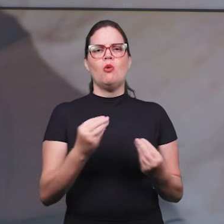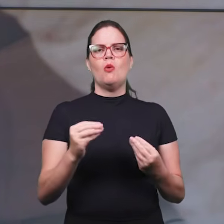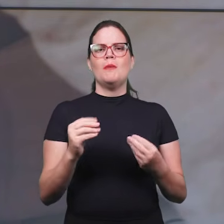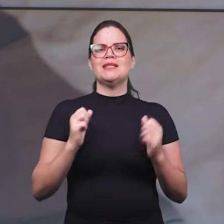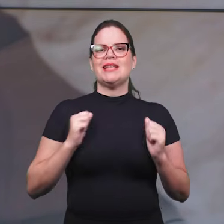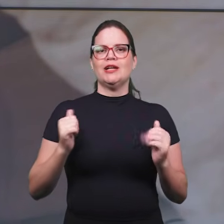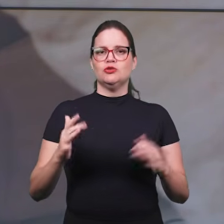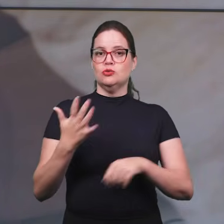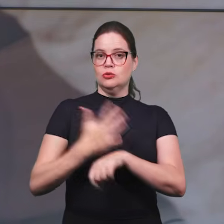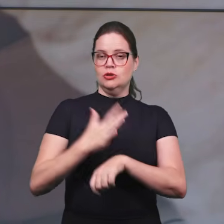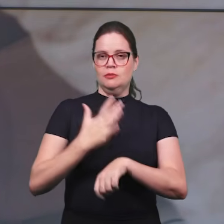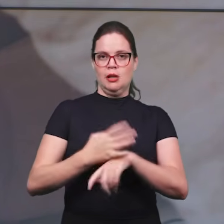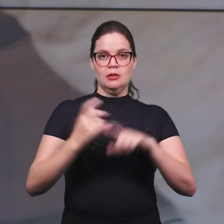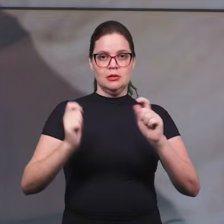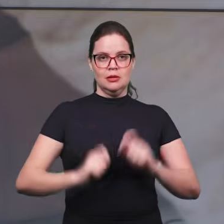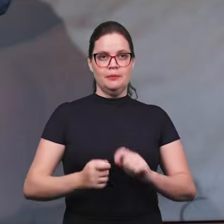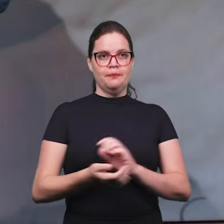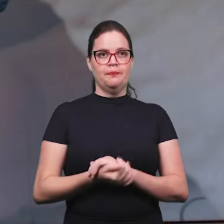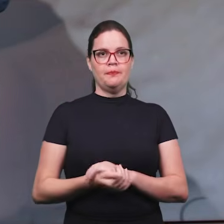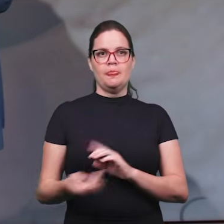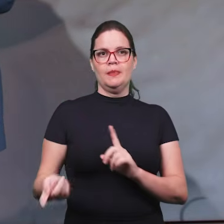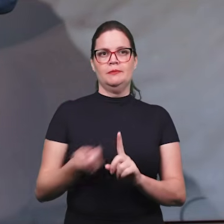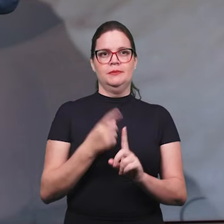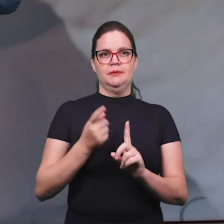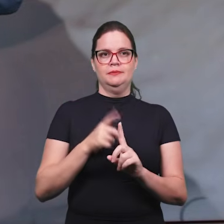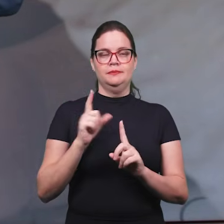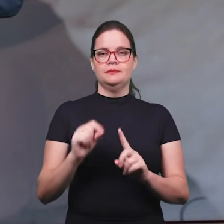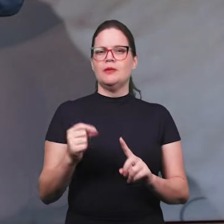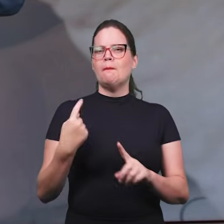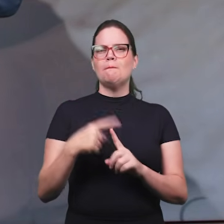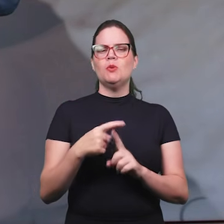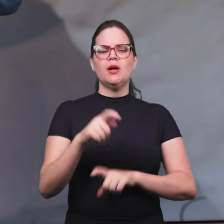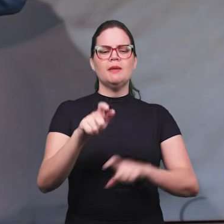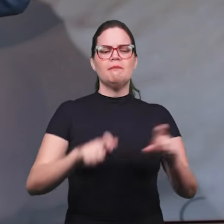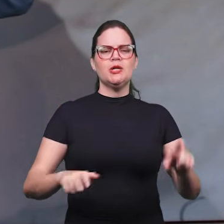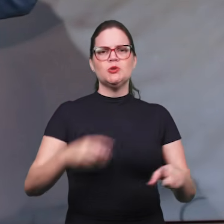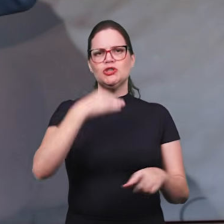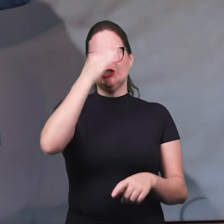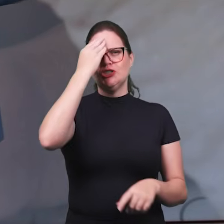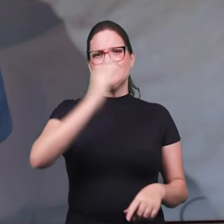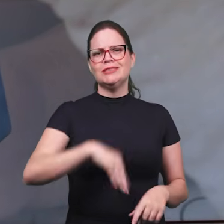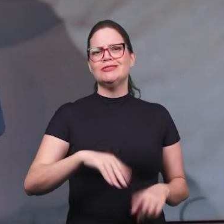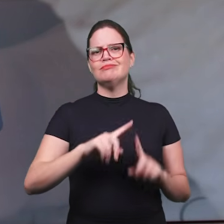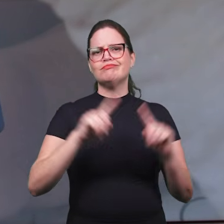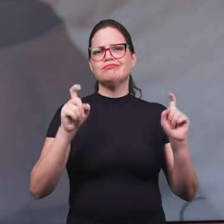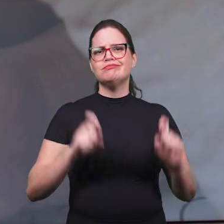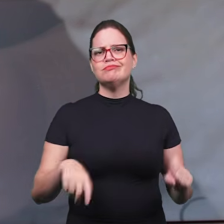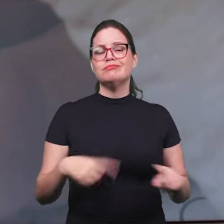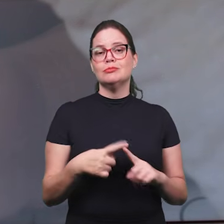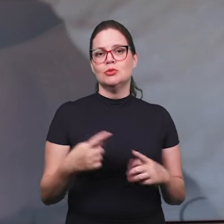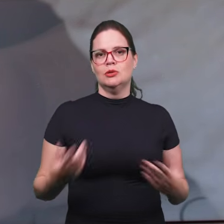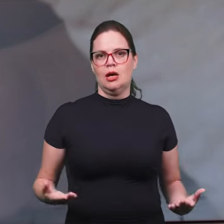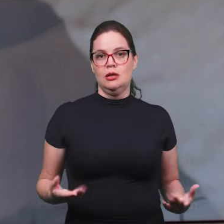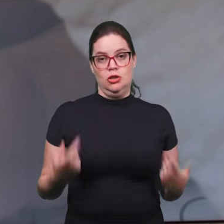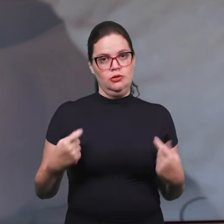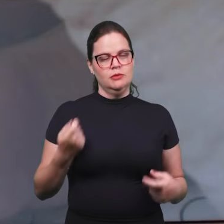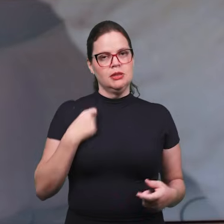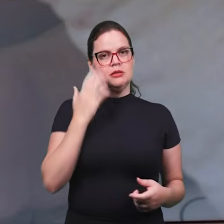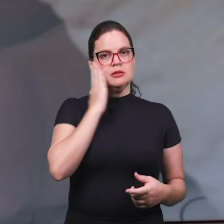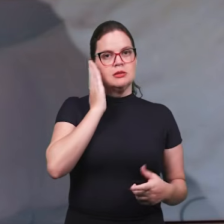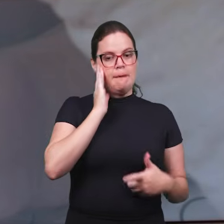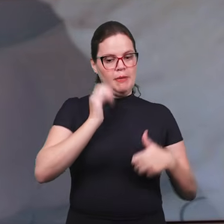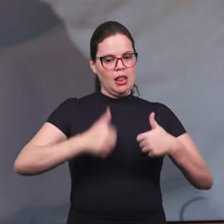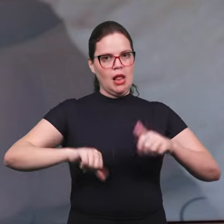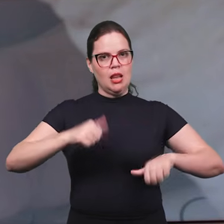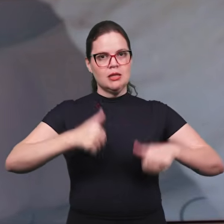práticas para realizar isso. Primeiro, por que as pessoas desistem? É importante a gente ter esse